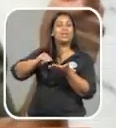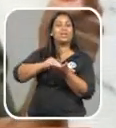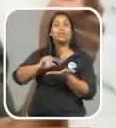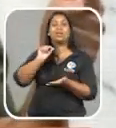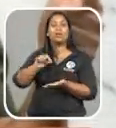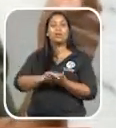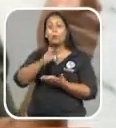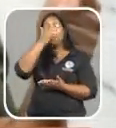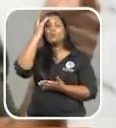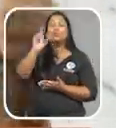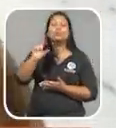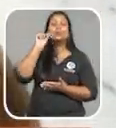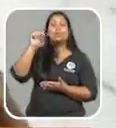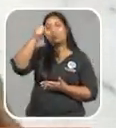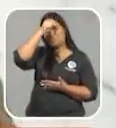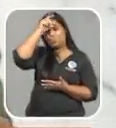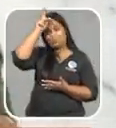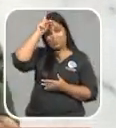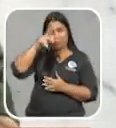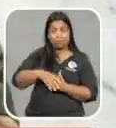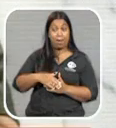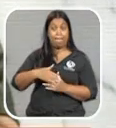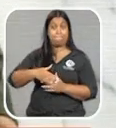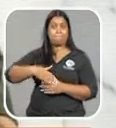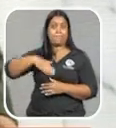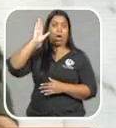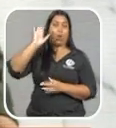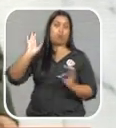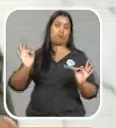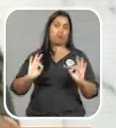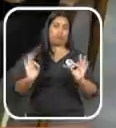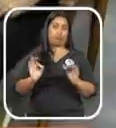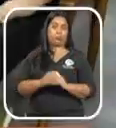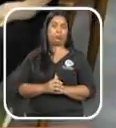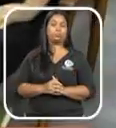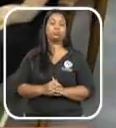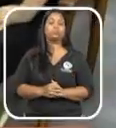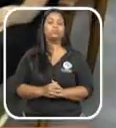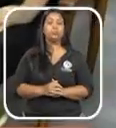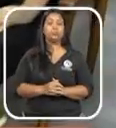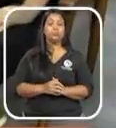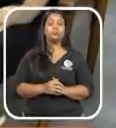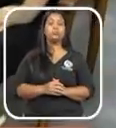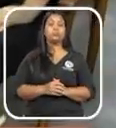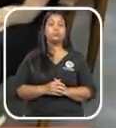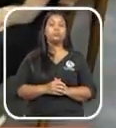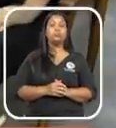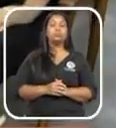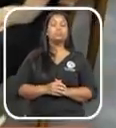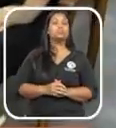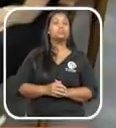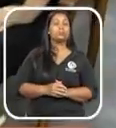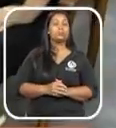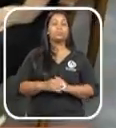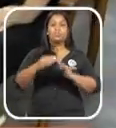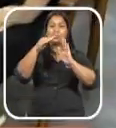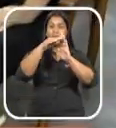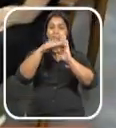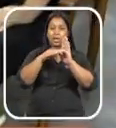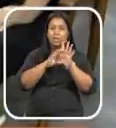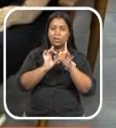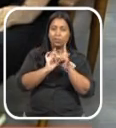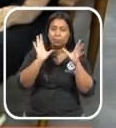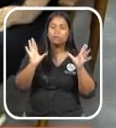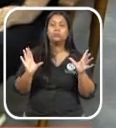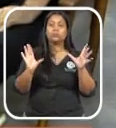você. A legitimidade que o vereador tem, né? Na regra da democracia, a legitimidade maior é sua. A última palavra é